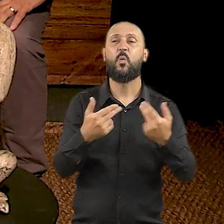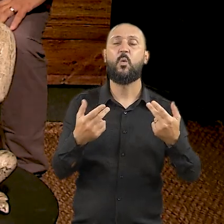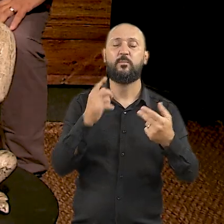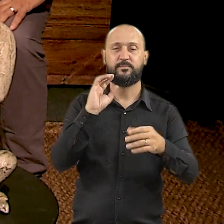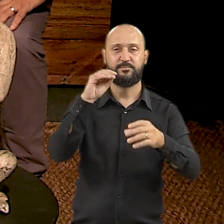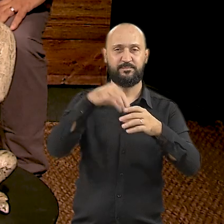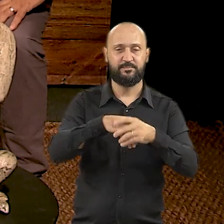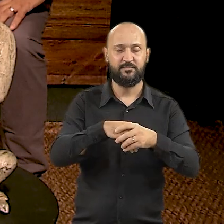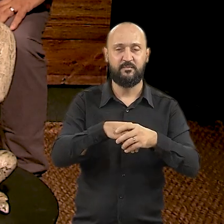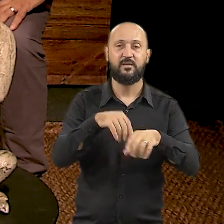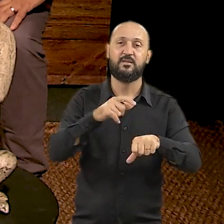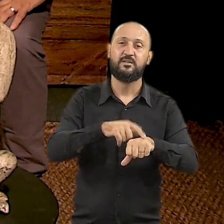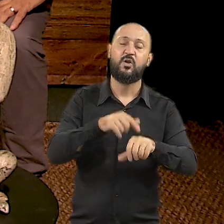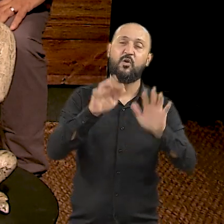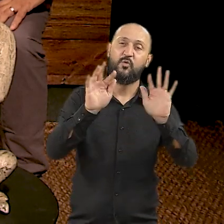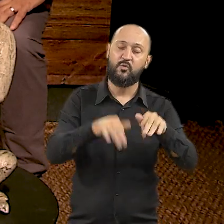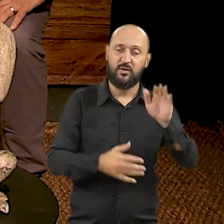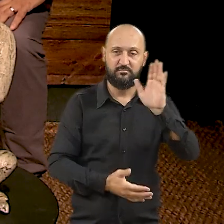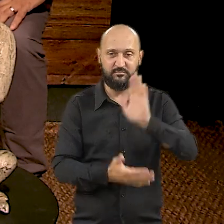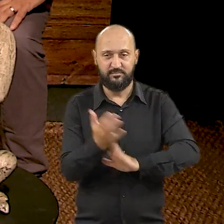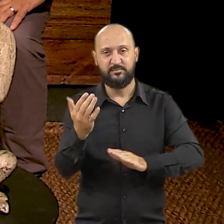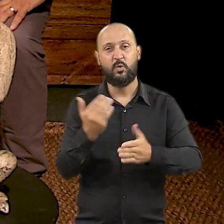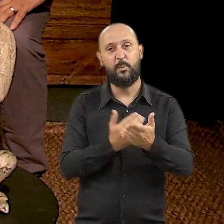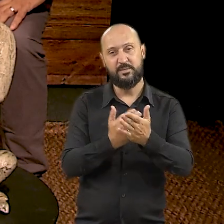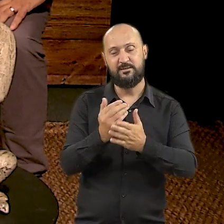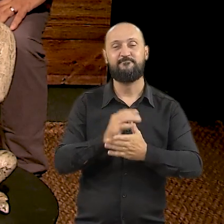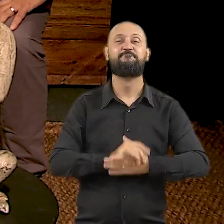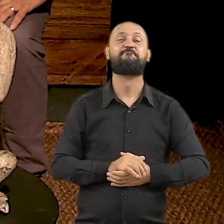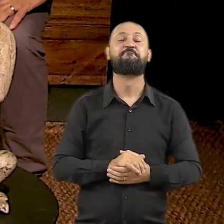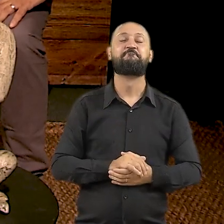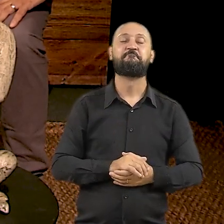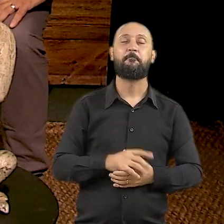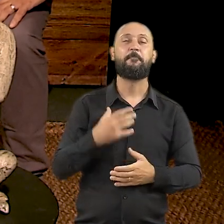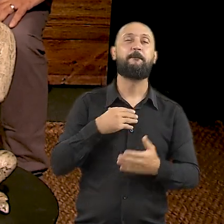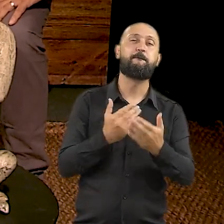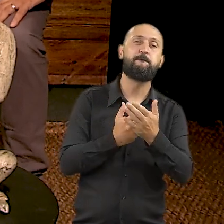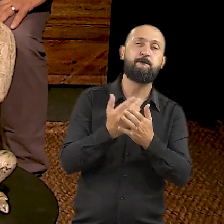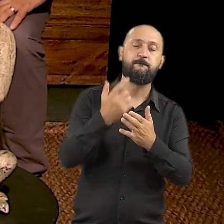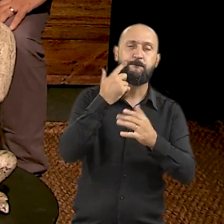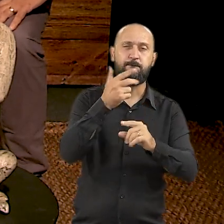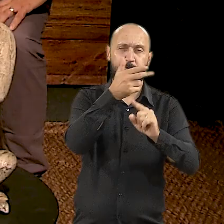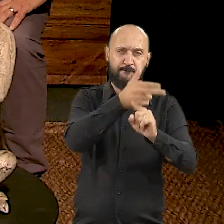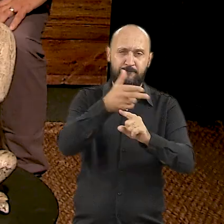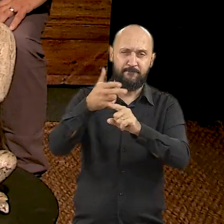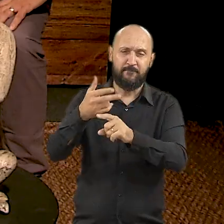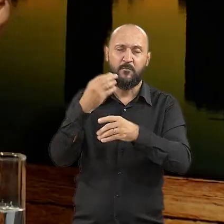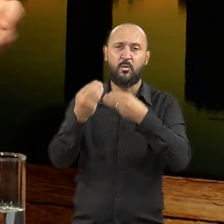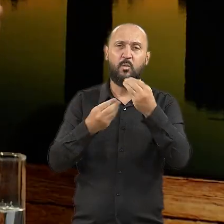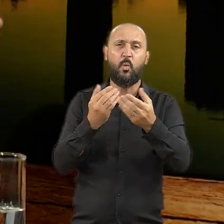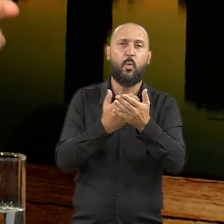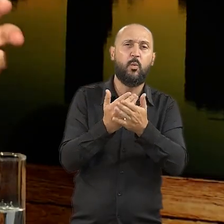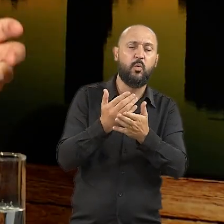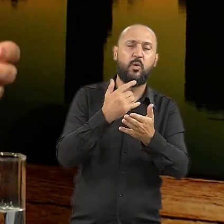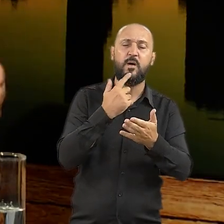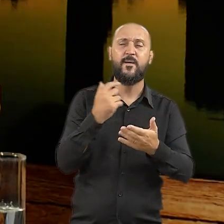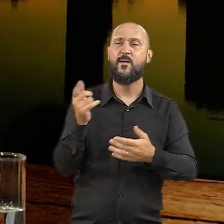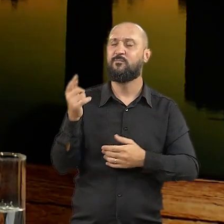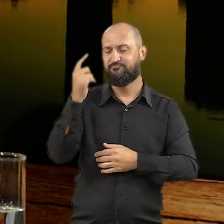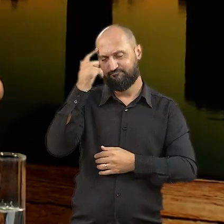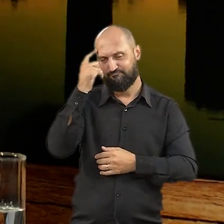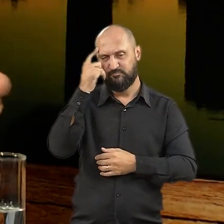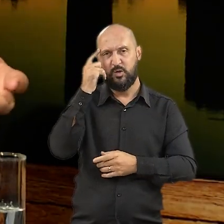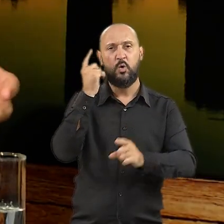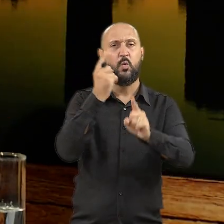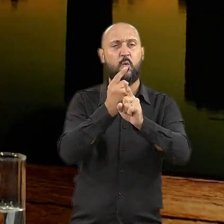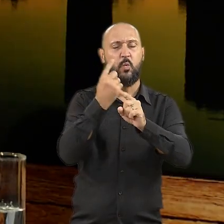tinha recurso na TV, e quando fechava o boteco, a gente pulava para dentro. E aí a gente pegou essas câmeras, fomos lá, começando. O